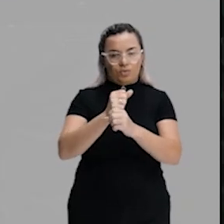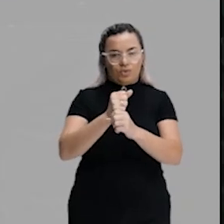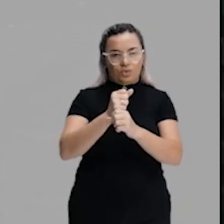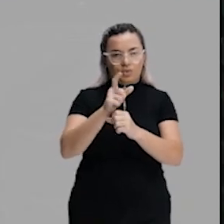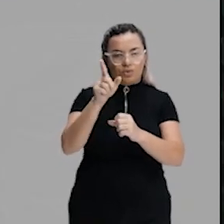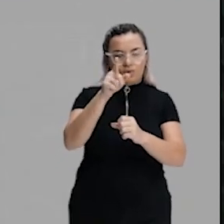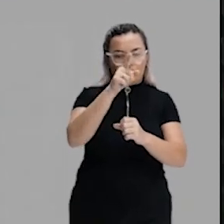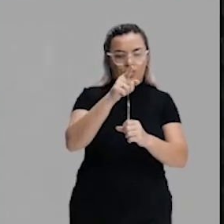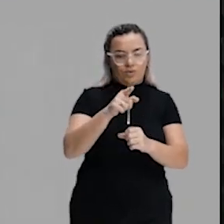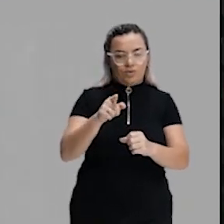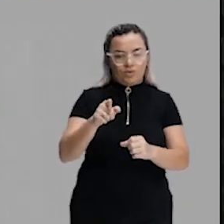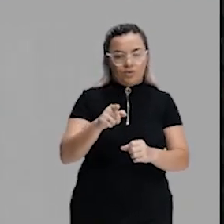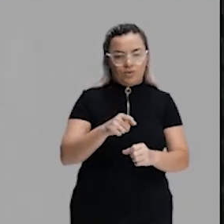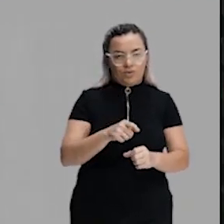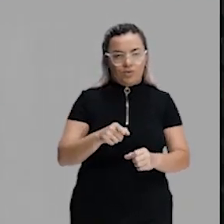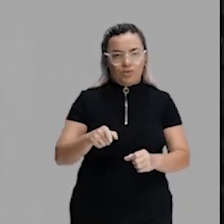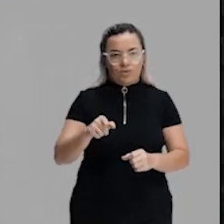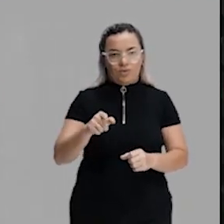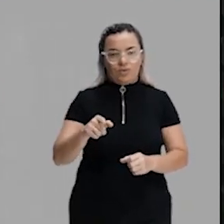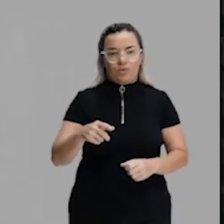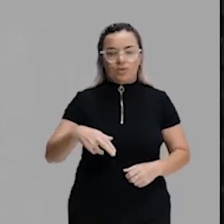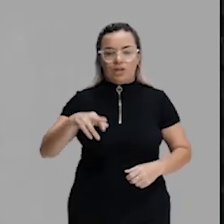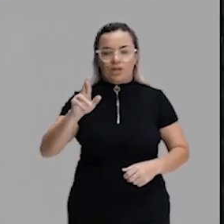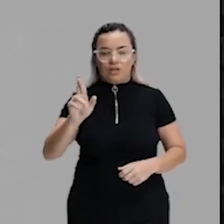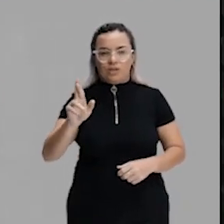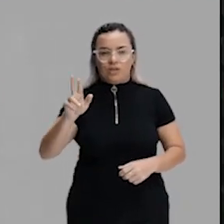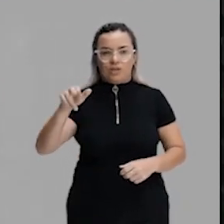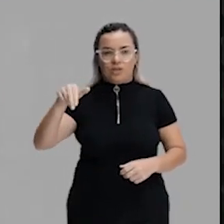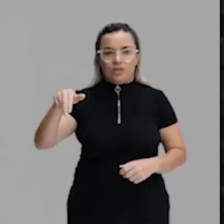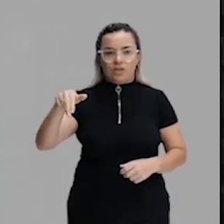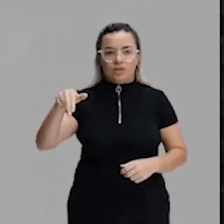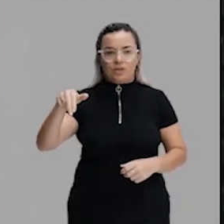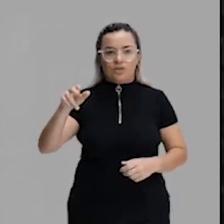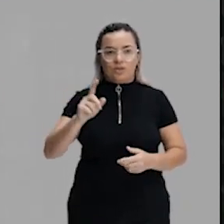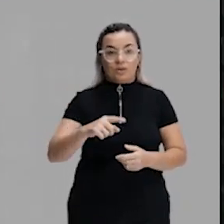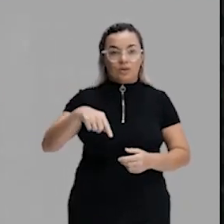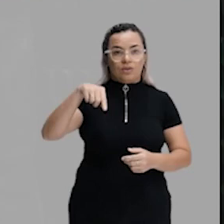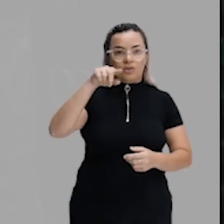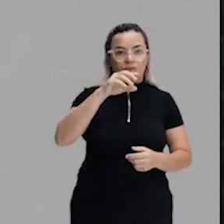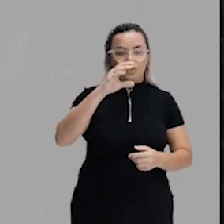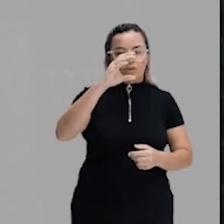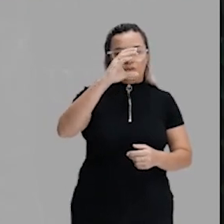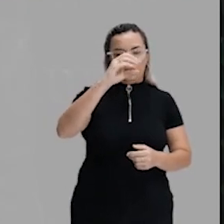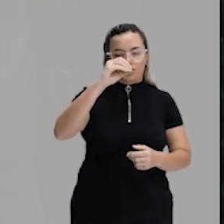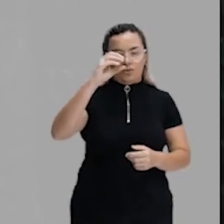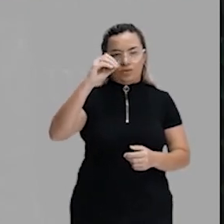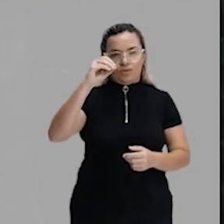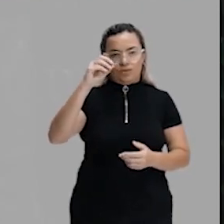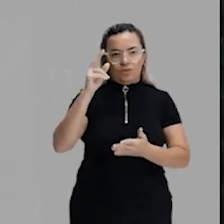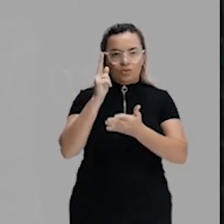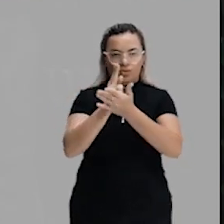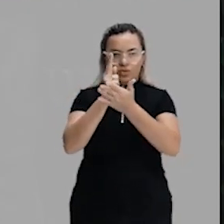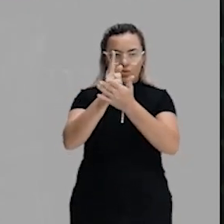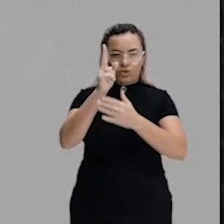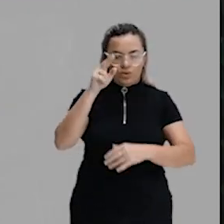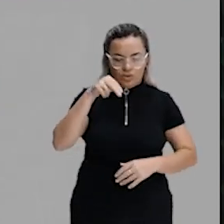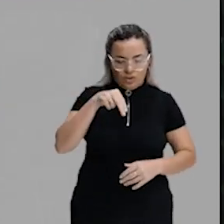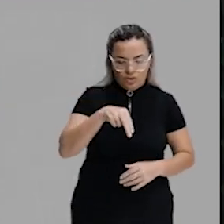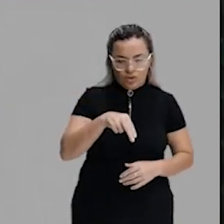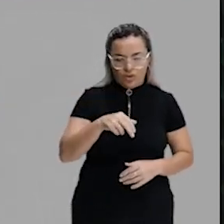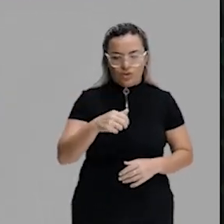da resistência de N com N indo de 1 até o infinito. Pronto.